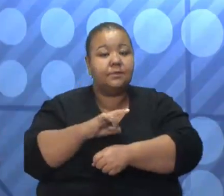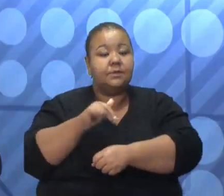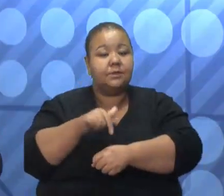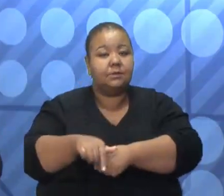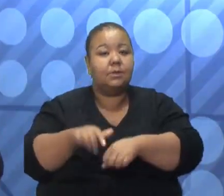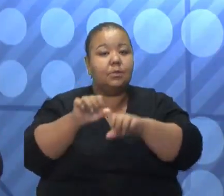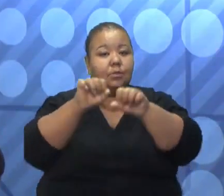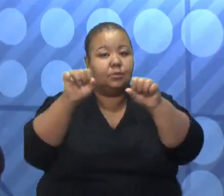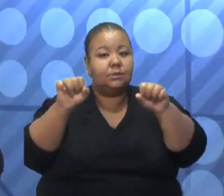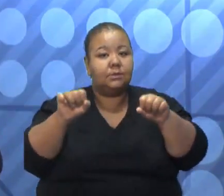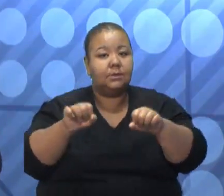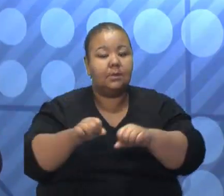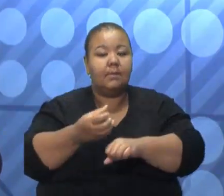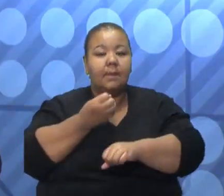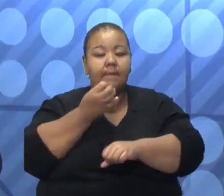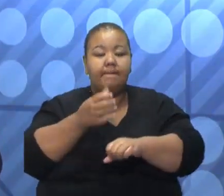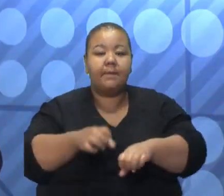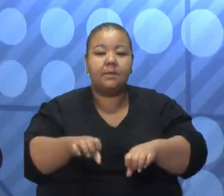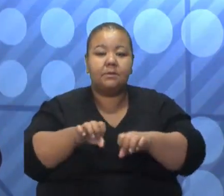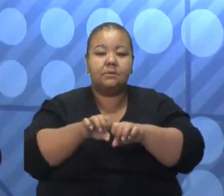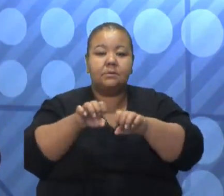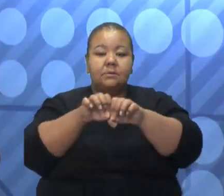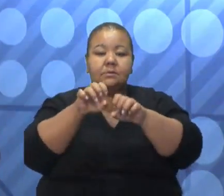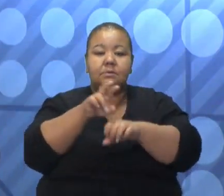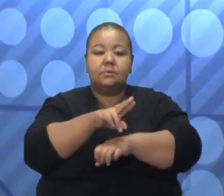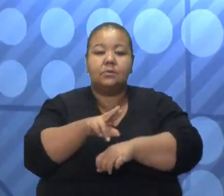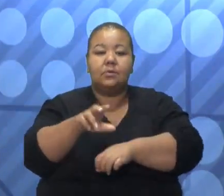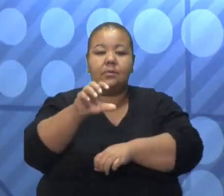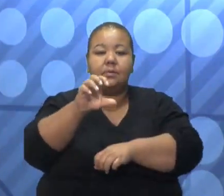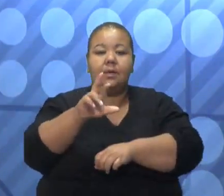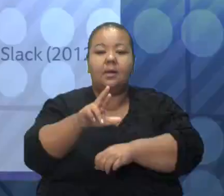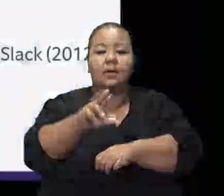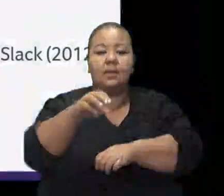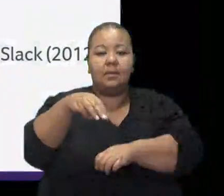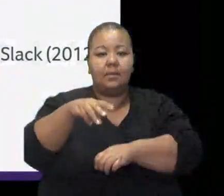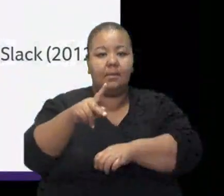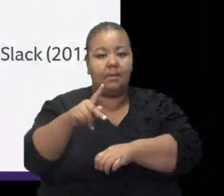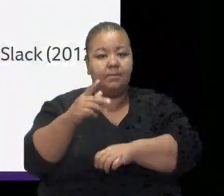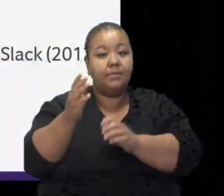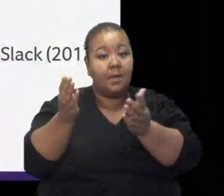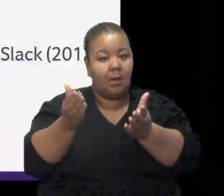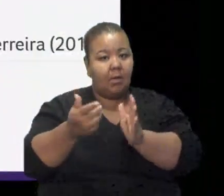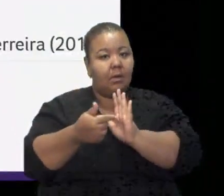um sistema muito bem estruturado chamado MRP, que eu vou apresentar para você agora.